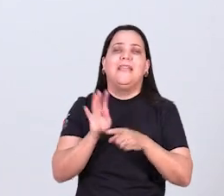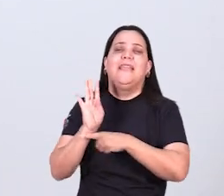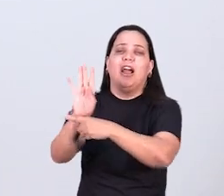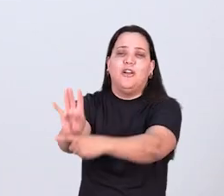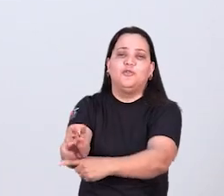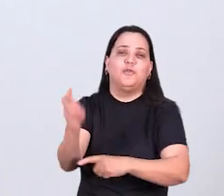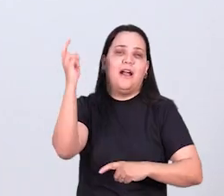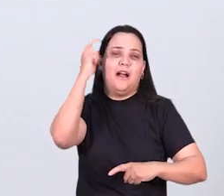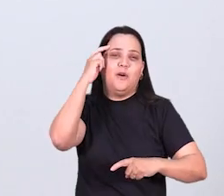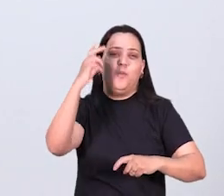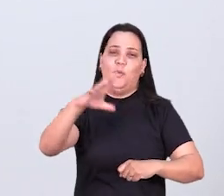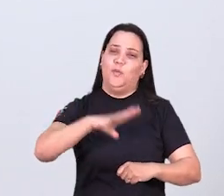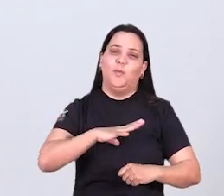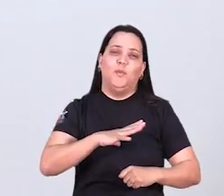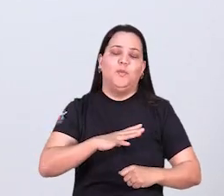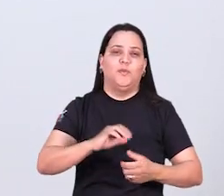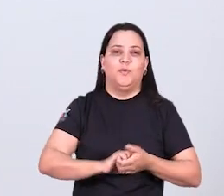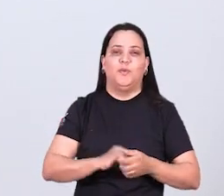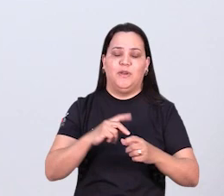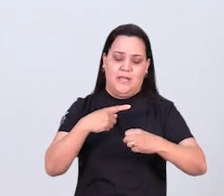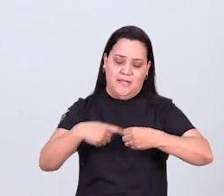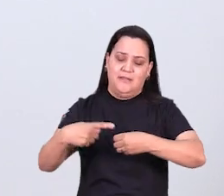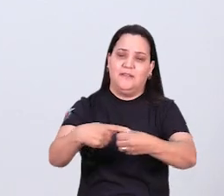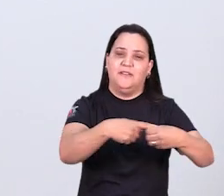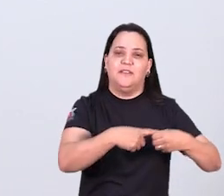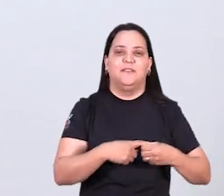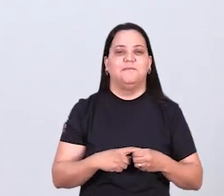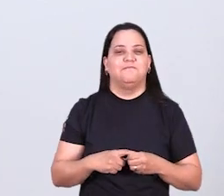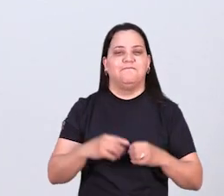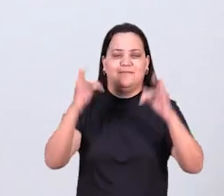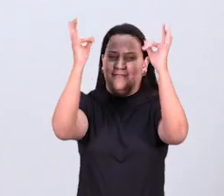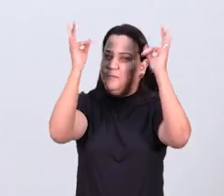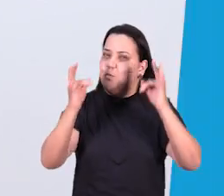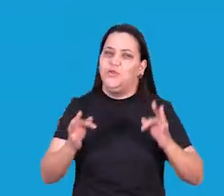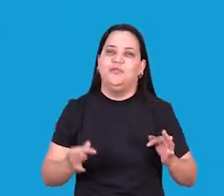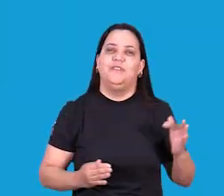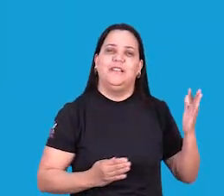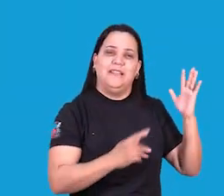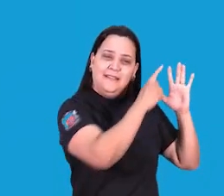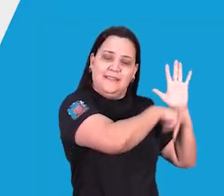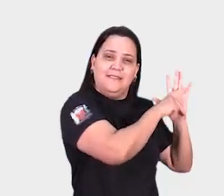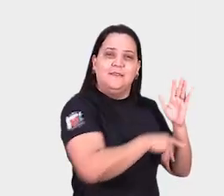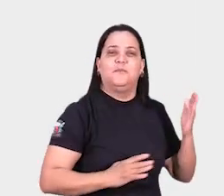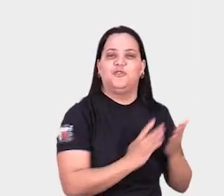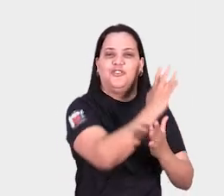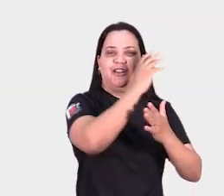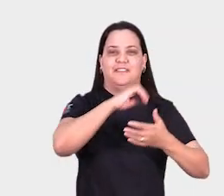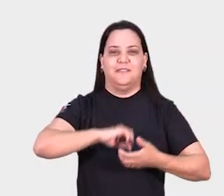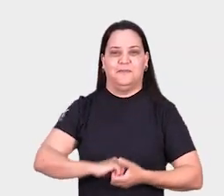ajudar na cultura da nossa cidade e toda a região Fiquei muito feliz com esse projeto aprovado